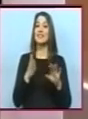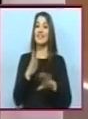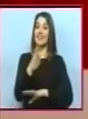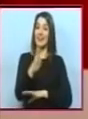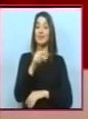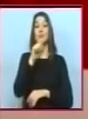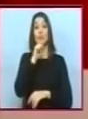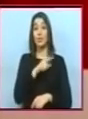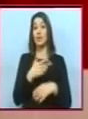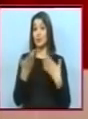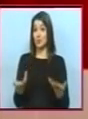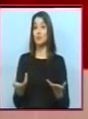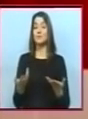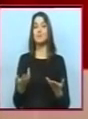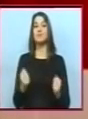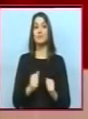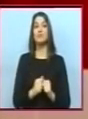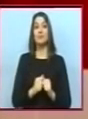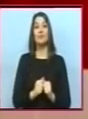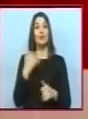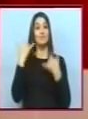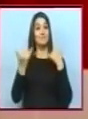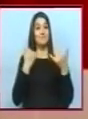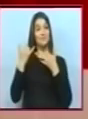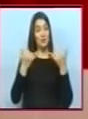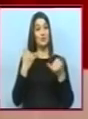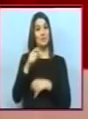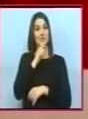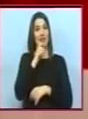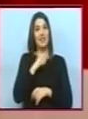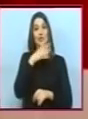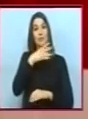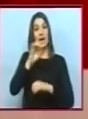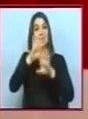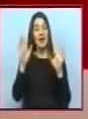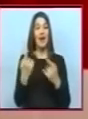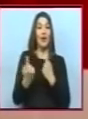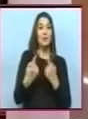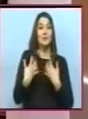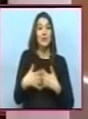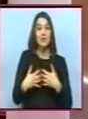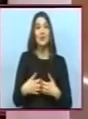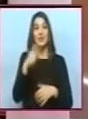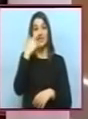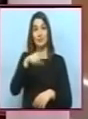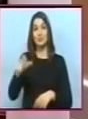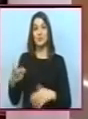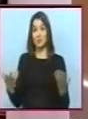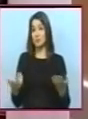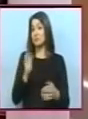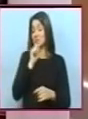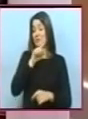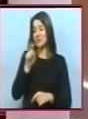para nós podermos receber alguns telefonemas e esclarecer algumas dúvidas. Pois é. Porque